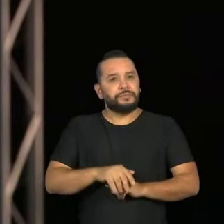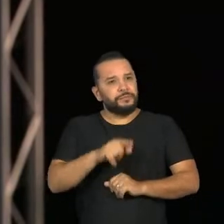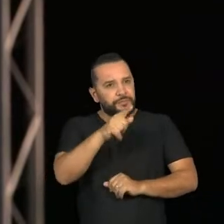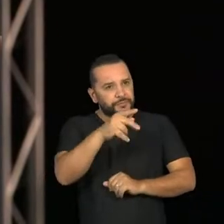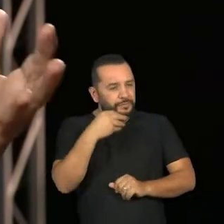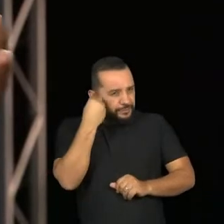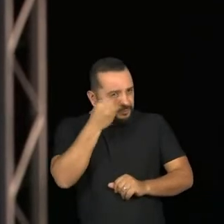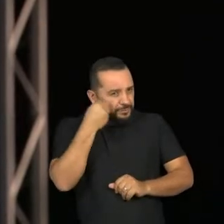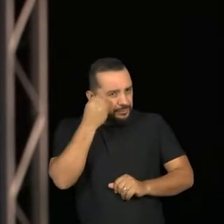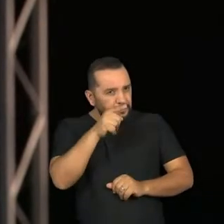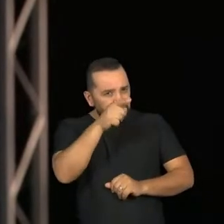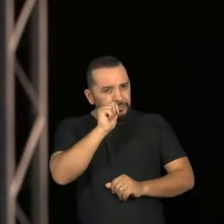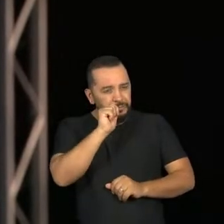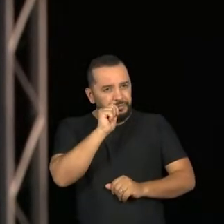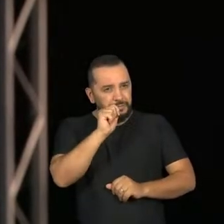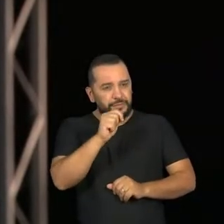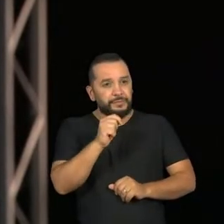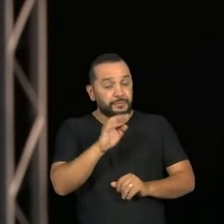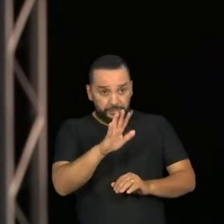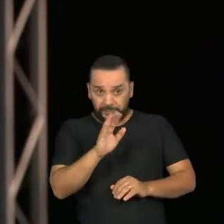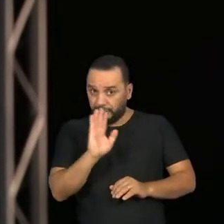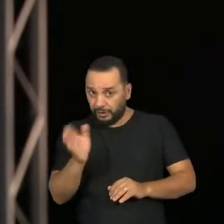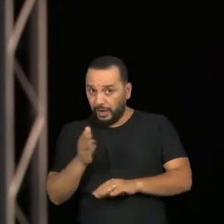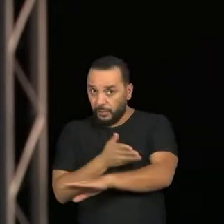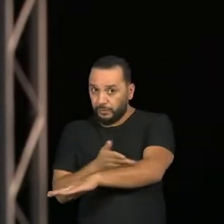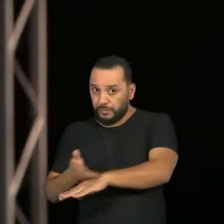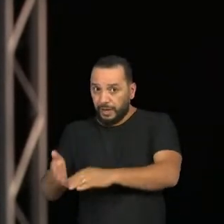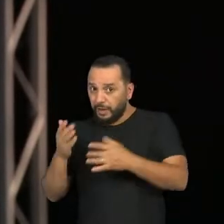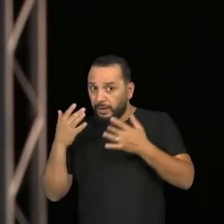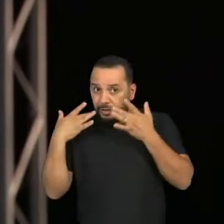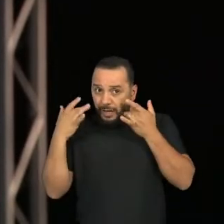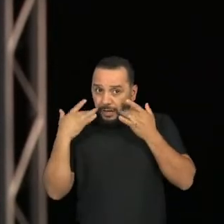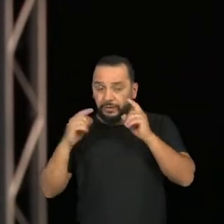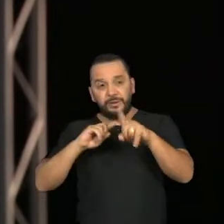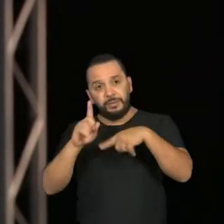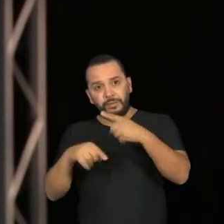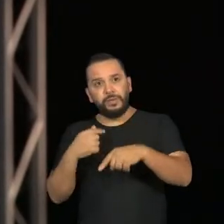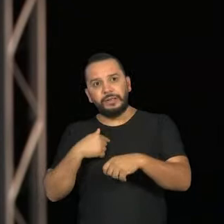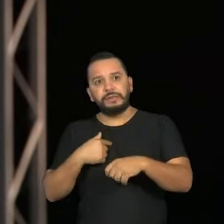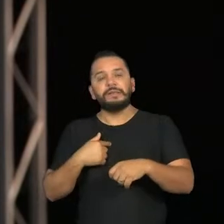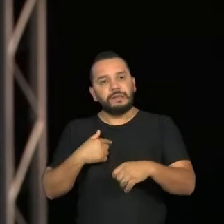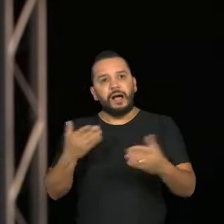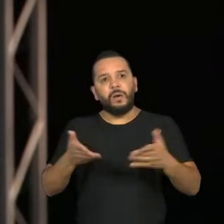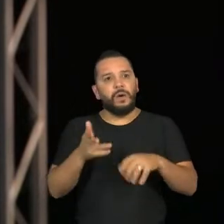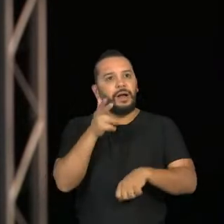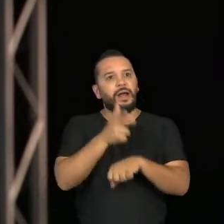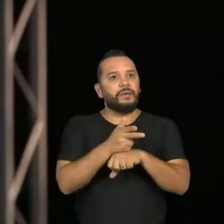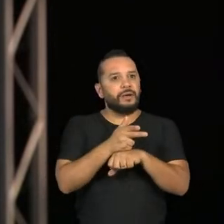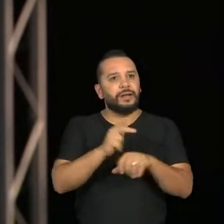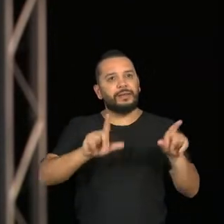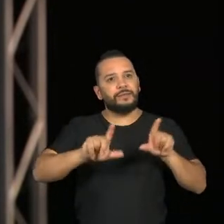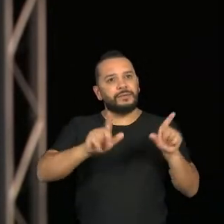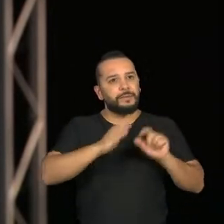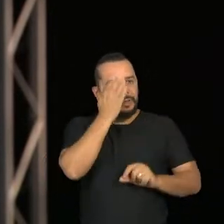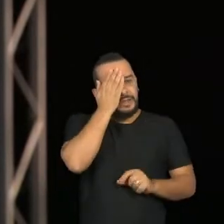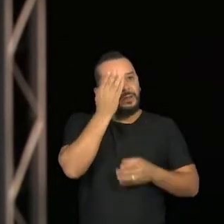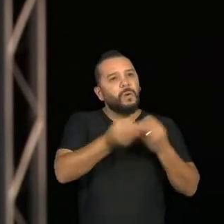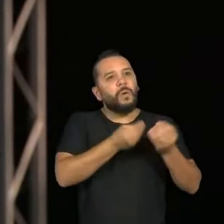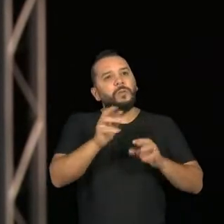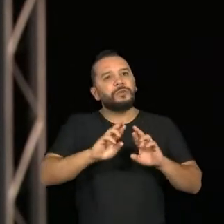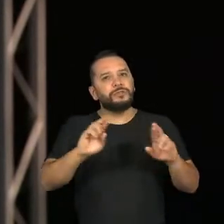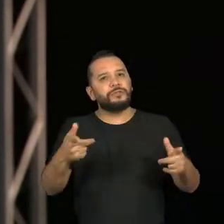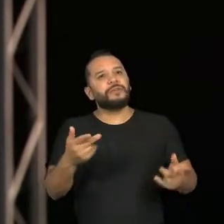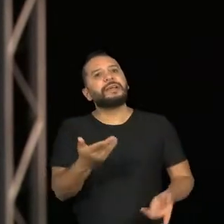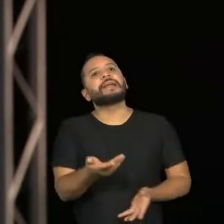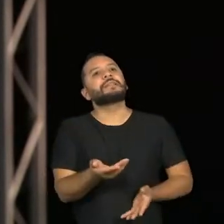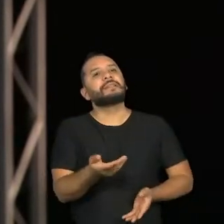Experimentando, quer dizer, bastante experimentado no teatro, você estava ali, depois gravava. Como que era a diferença? Eu quero saber mesmo, porque eu mesmo